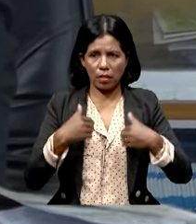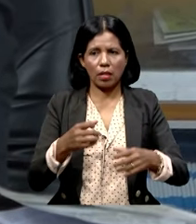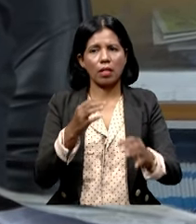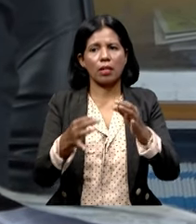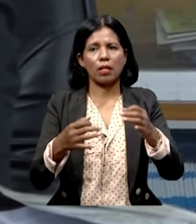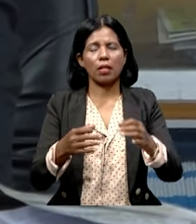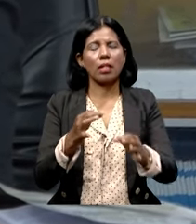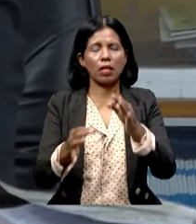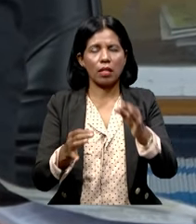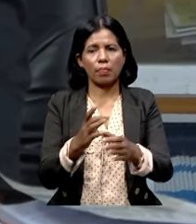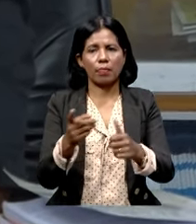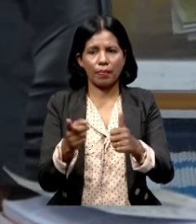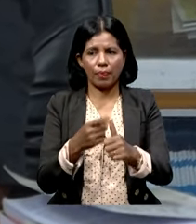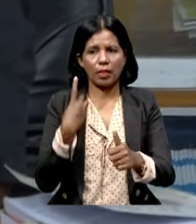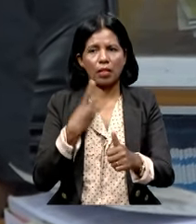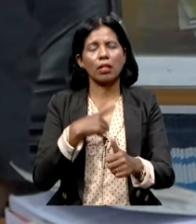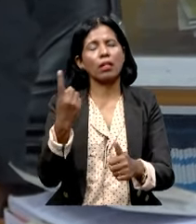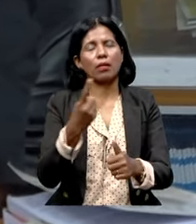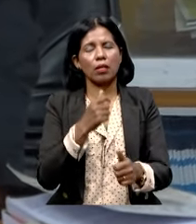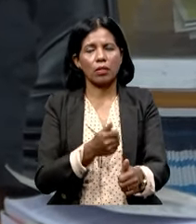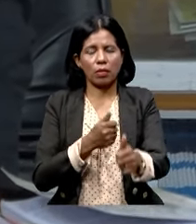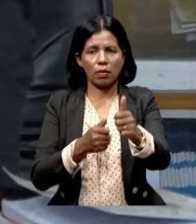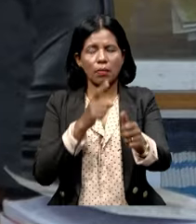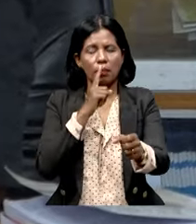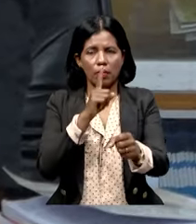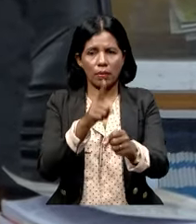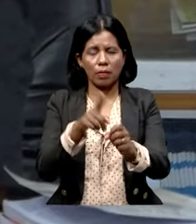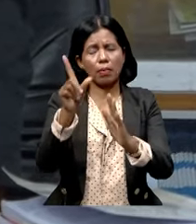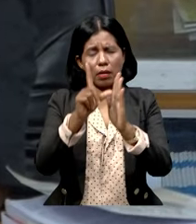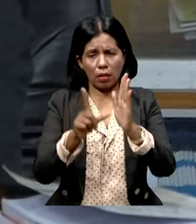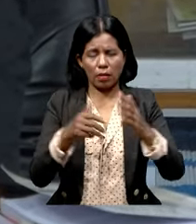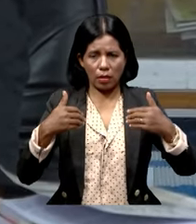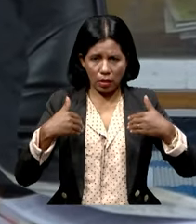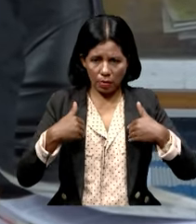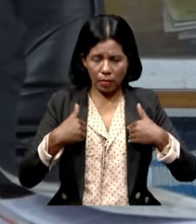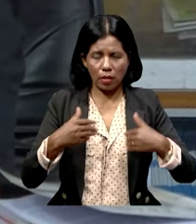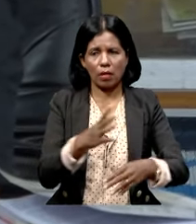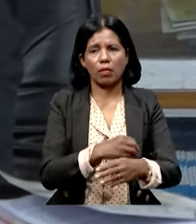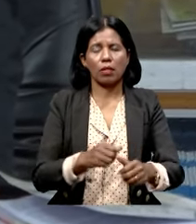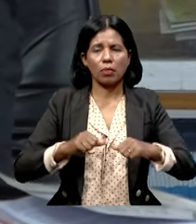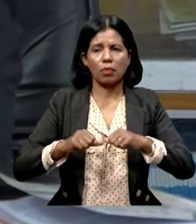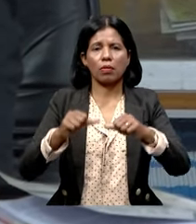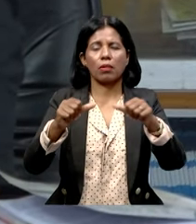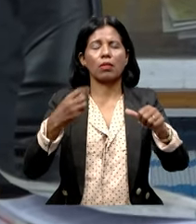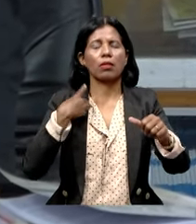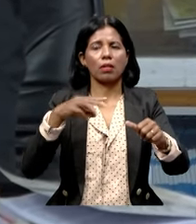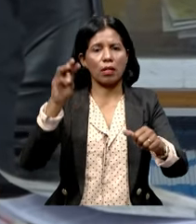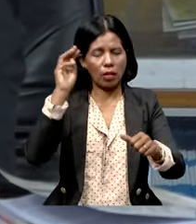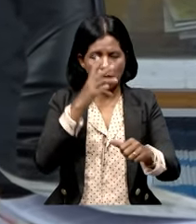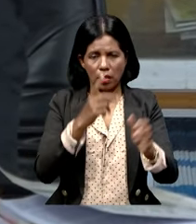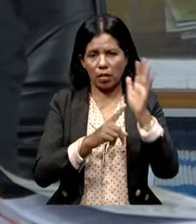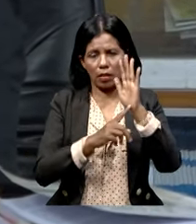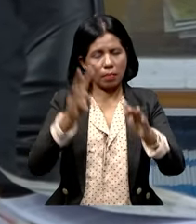conclusão, quando há indícios, então na fato cumpre o cumprimento da lei NBM Guia, se há indícios, de continuação, então tem que ser a roupa para o Ministério Público para